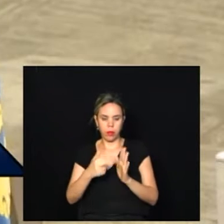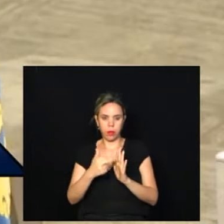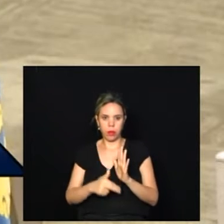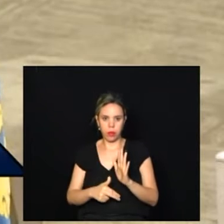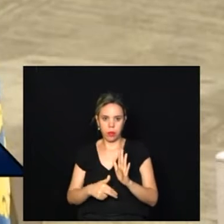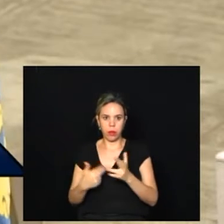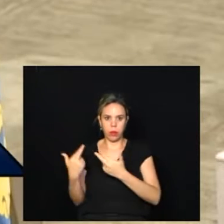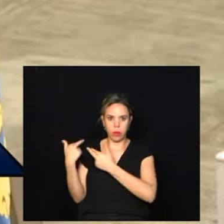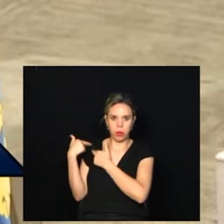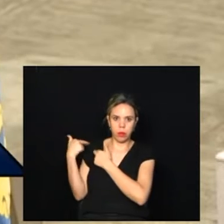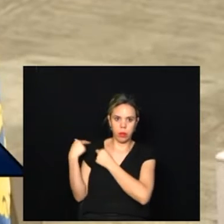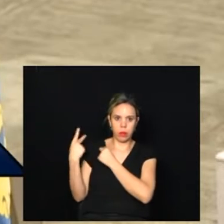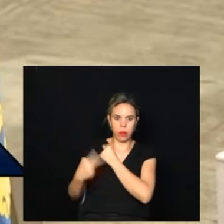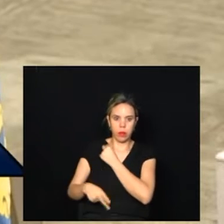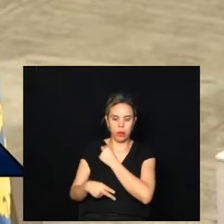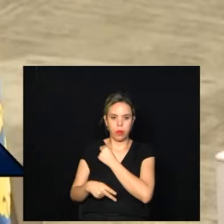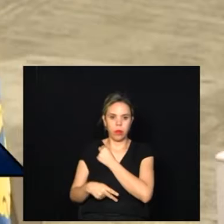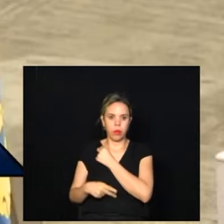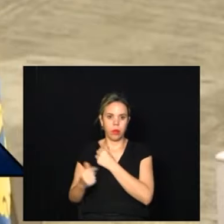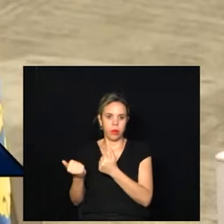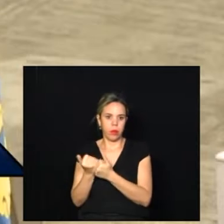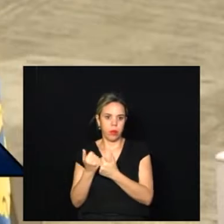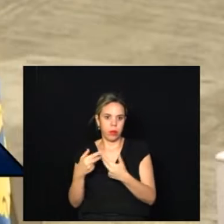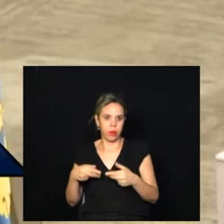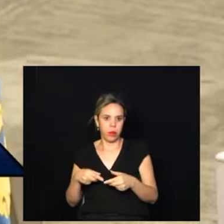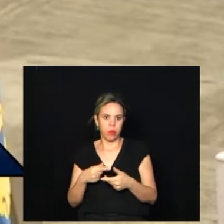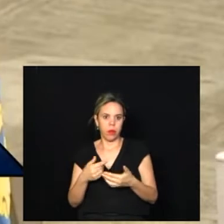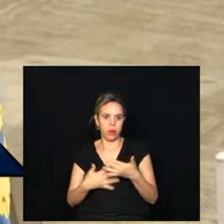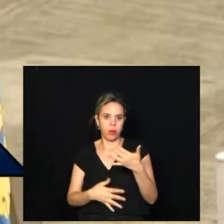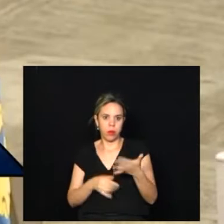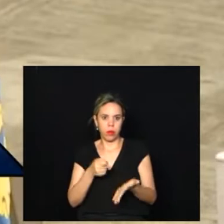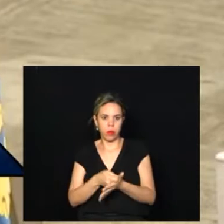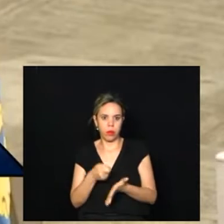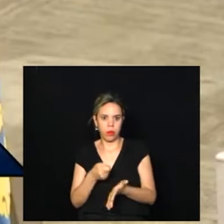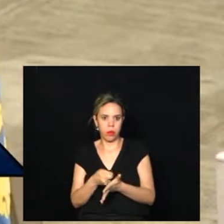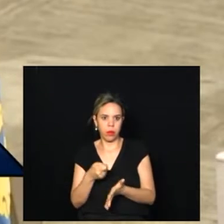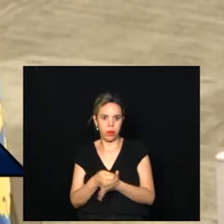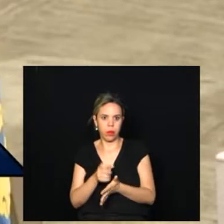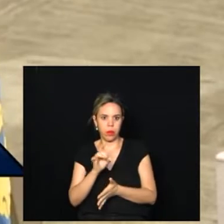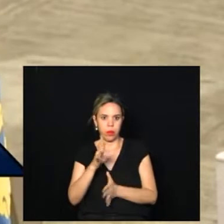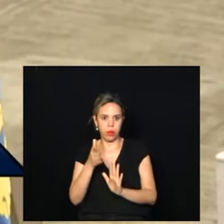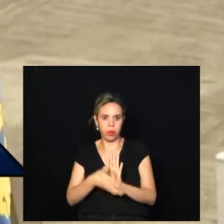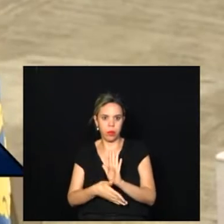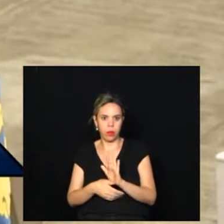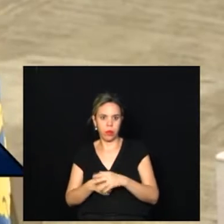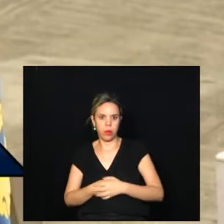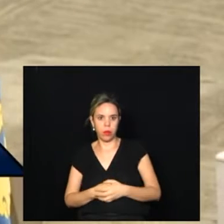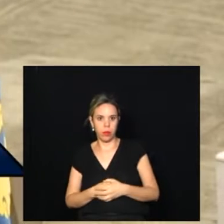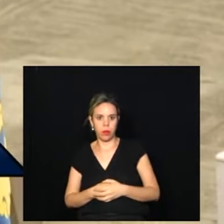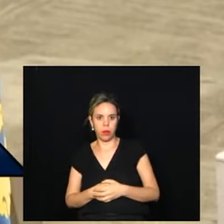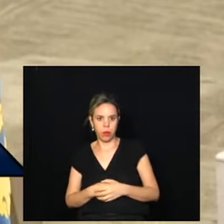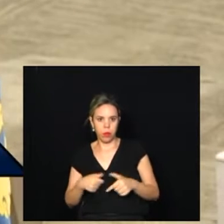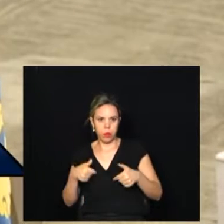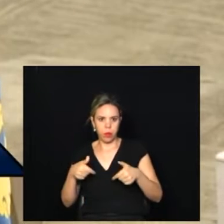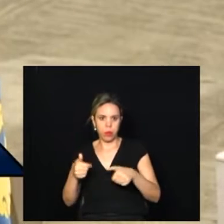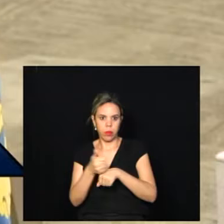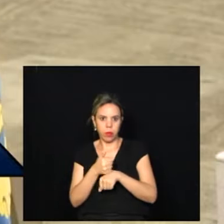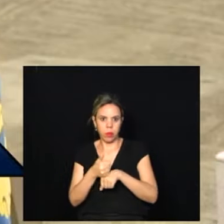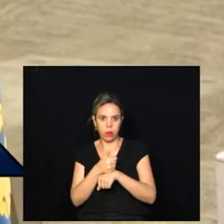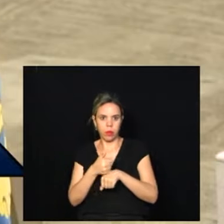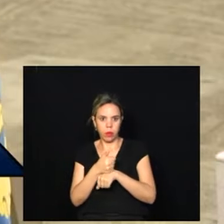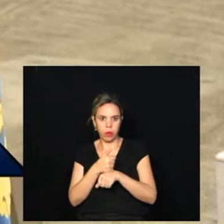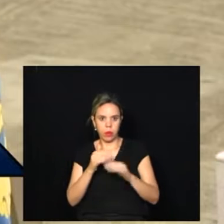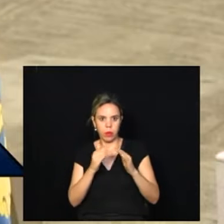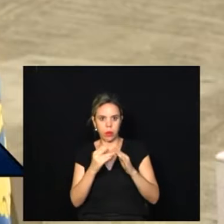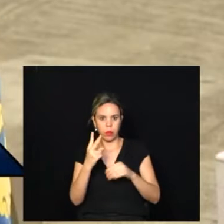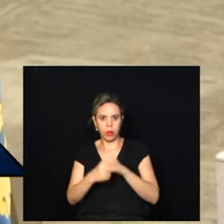de responsabilidade em substituição a uma série de exigências apenas para comprovar que eles atuam na área, eles têm que estar